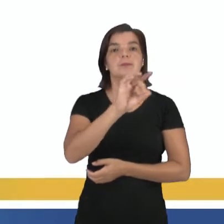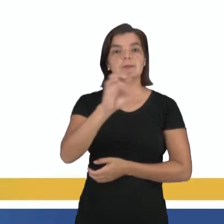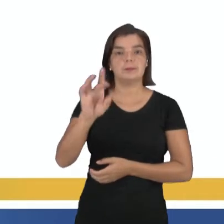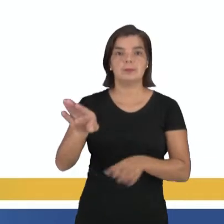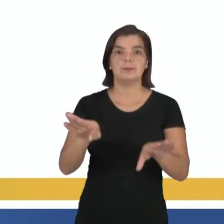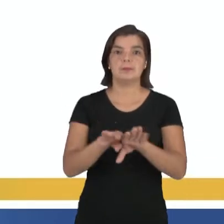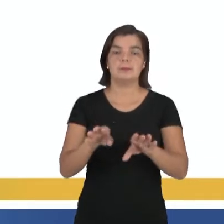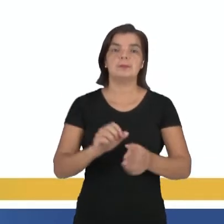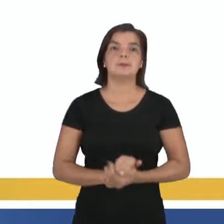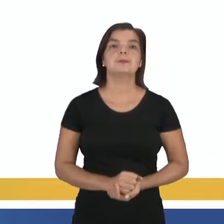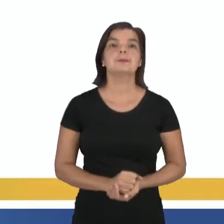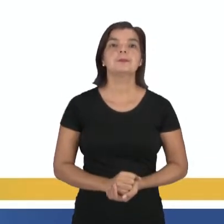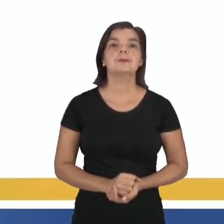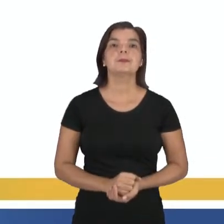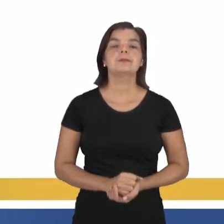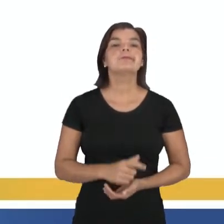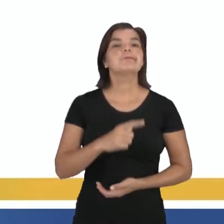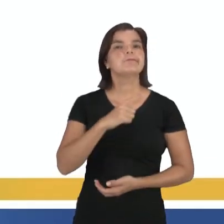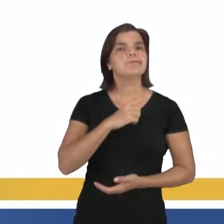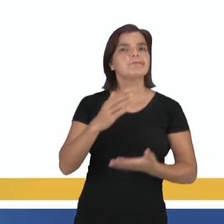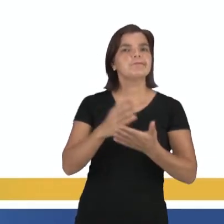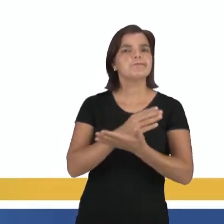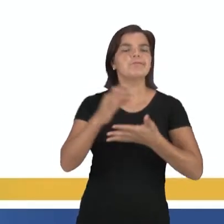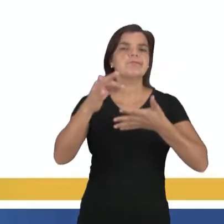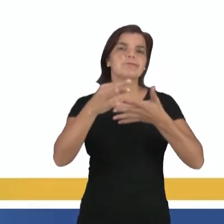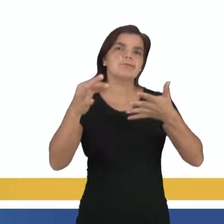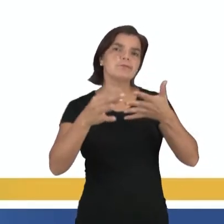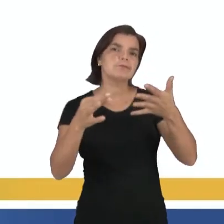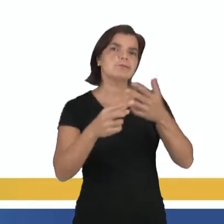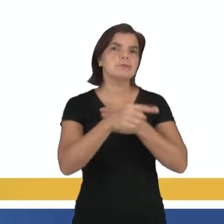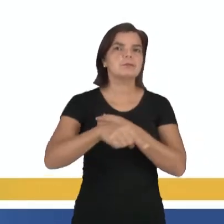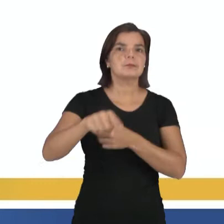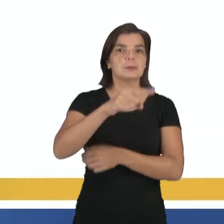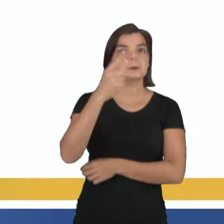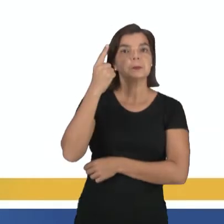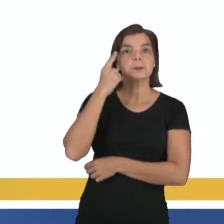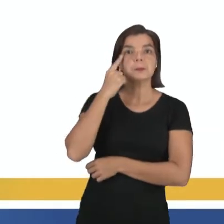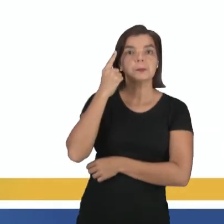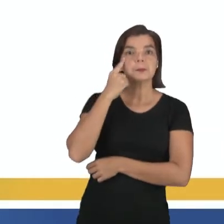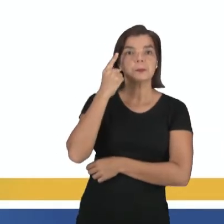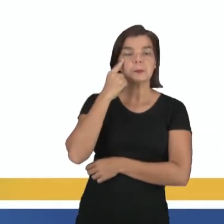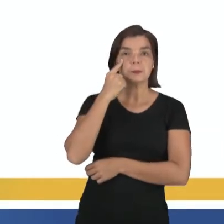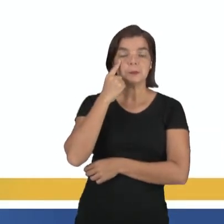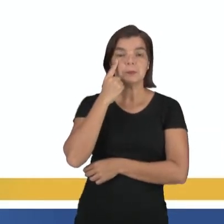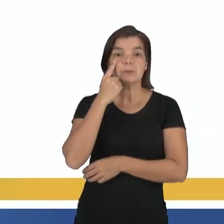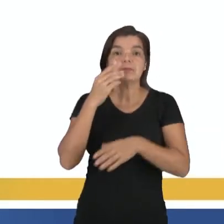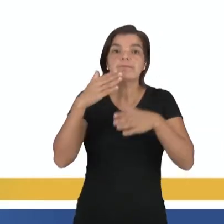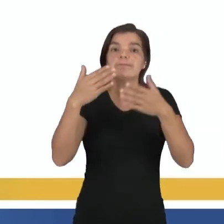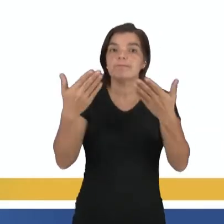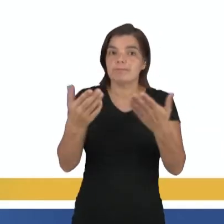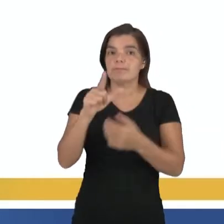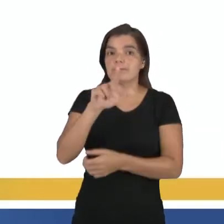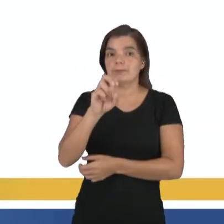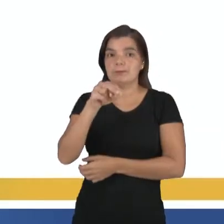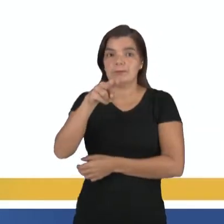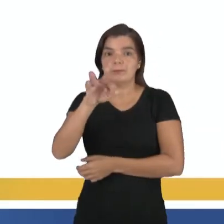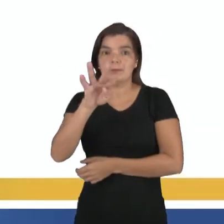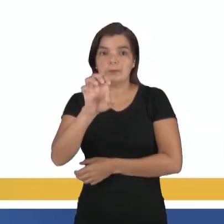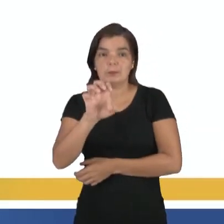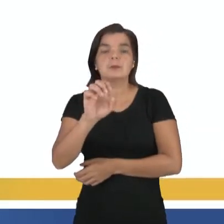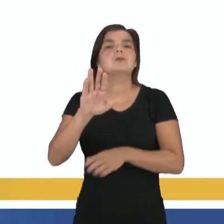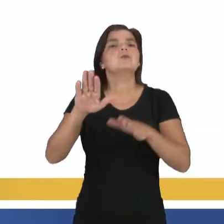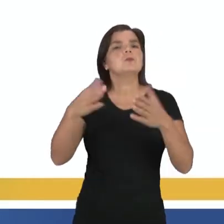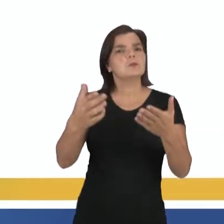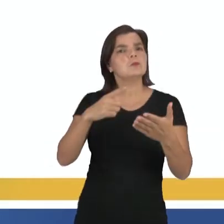mesmo. Tem alguns elementos que você precisa entender na lente para a gente poder analisar vários tipos de lentes. Então, primeiro é tu entender